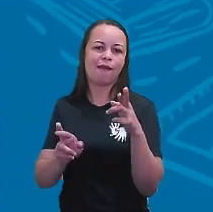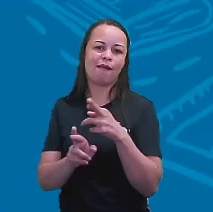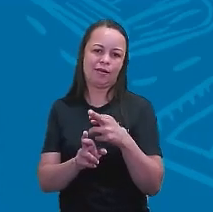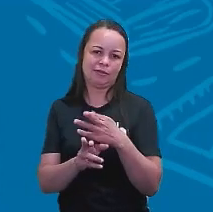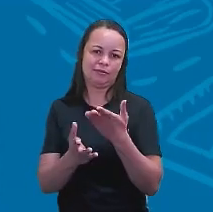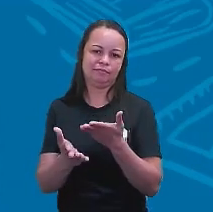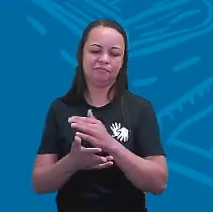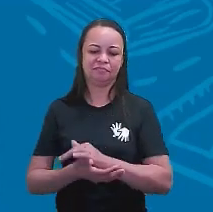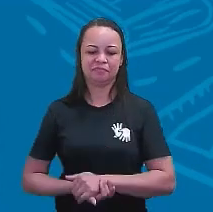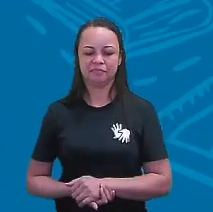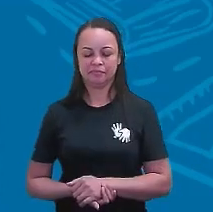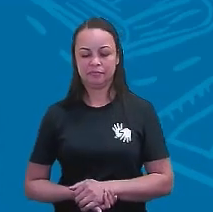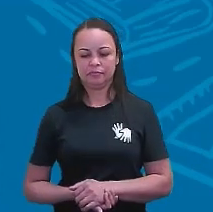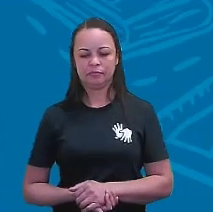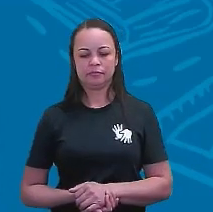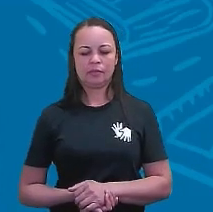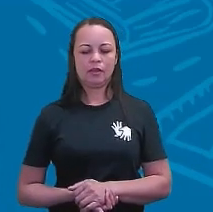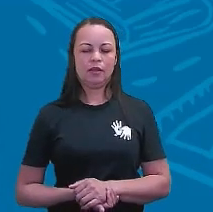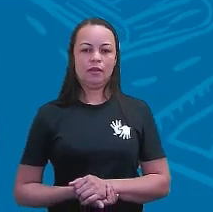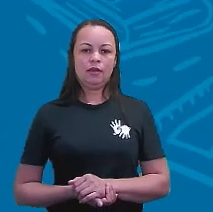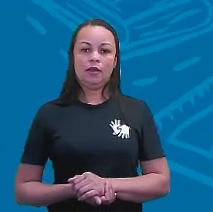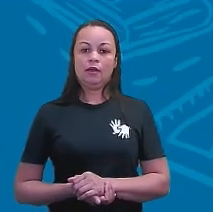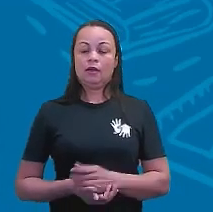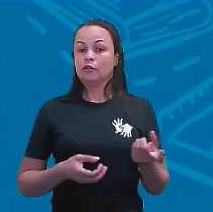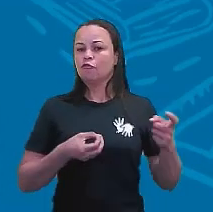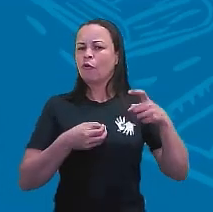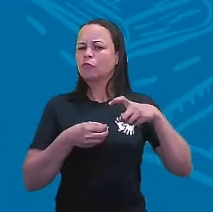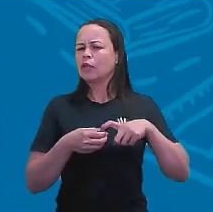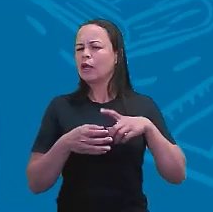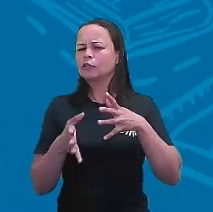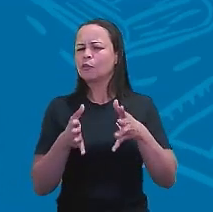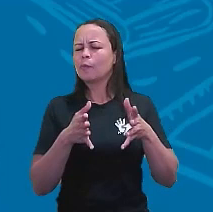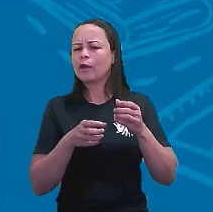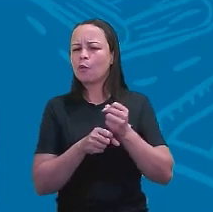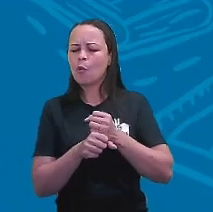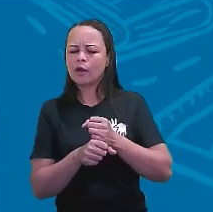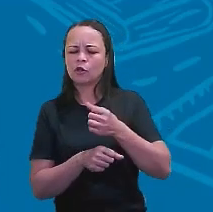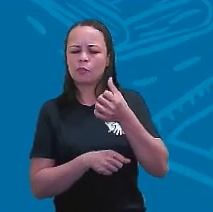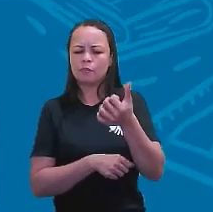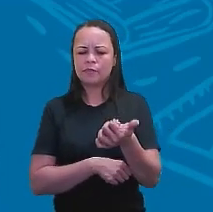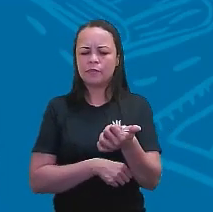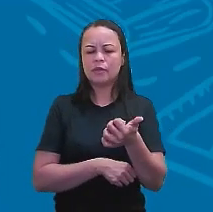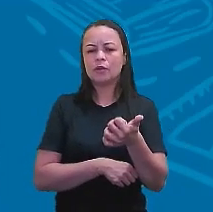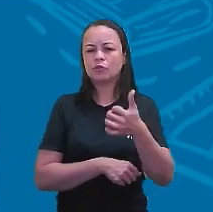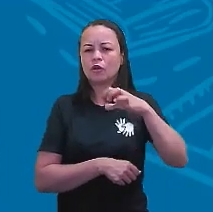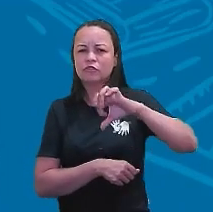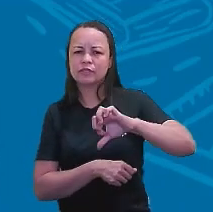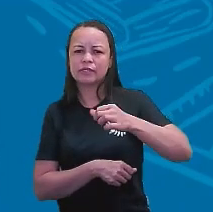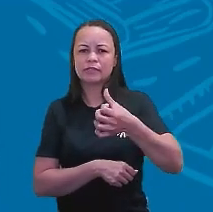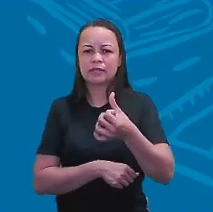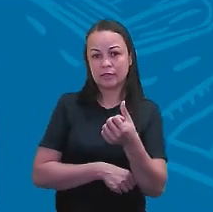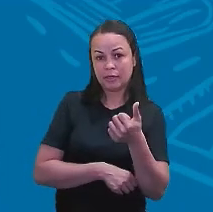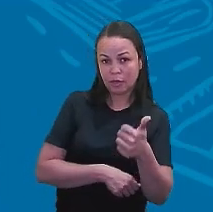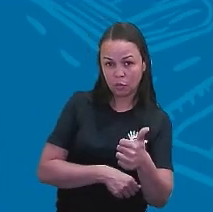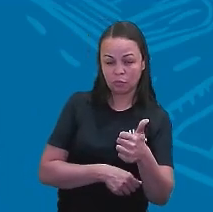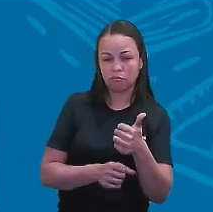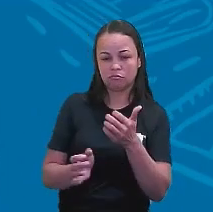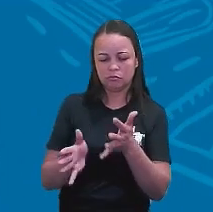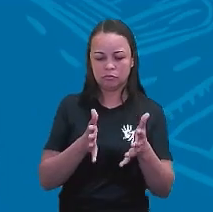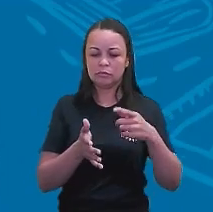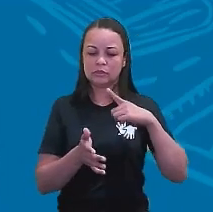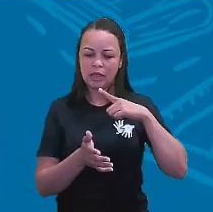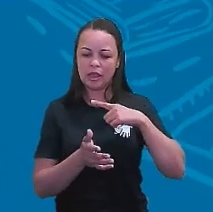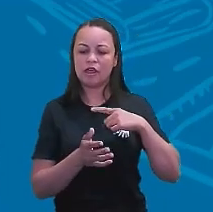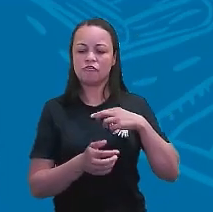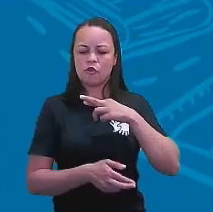certo? Bom, voltando aí um pouquinho para 1961, temos aí um romance publicado